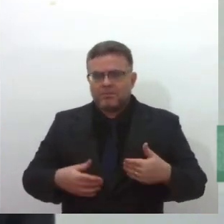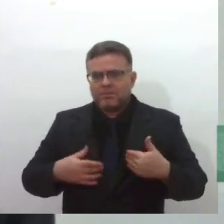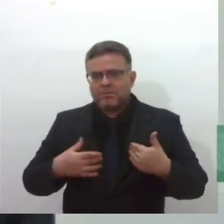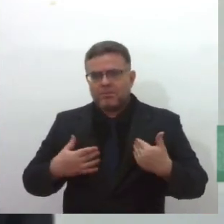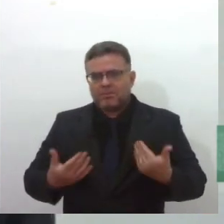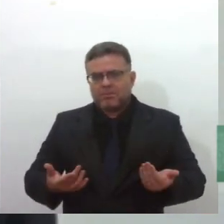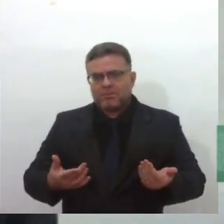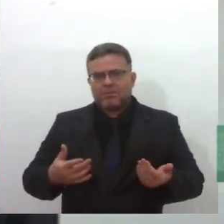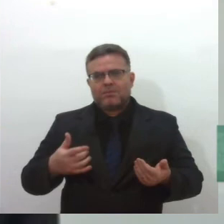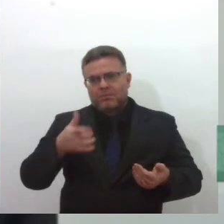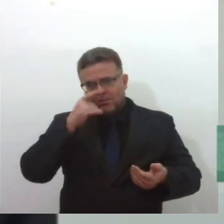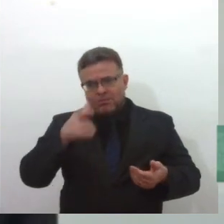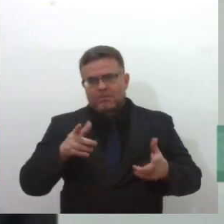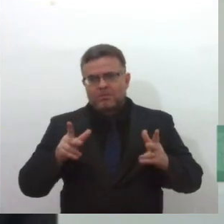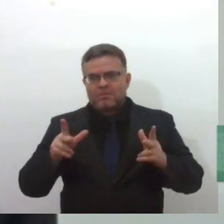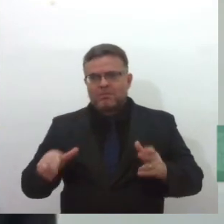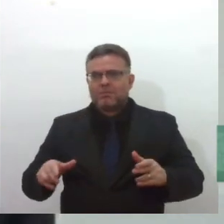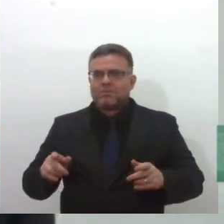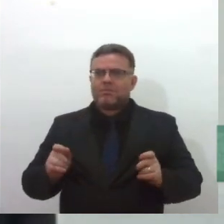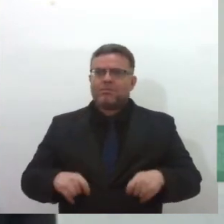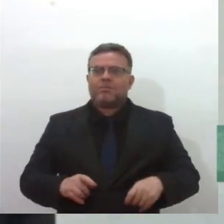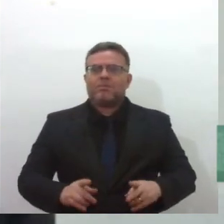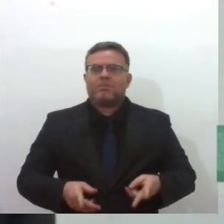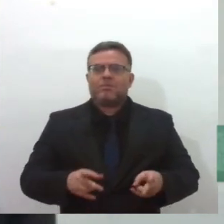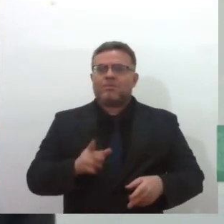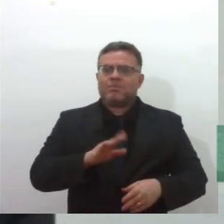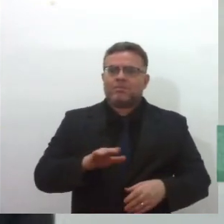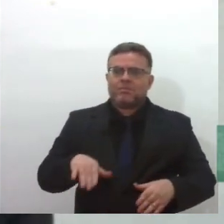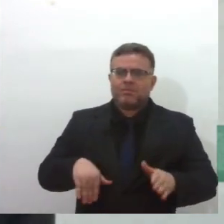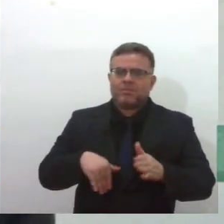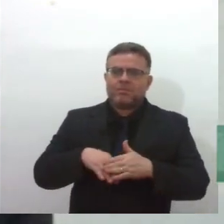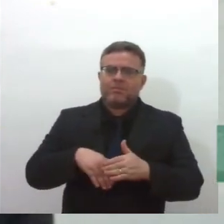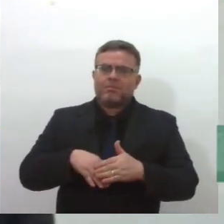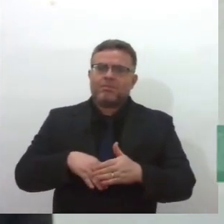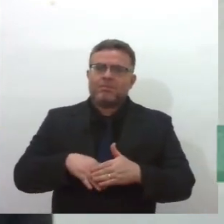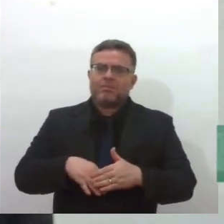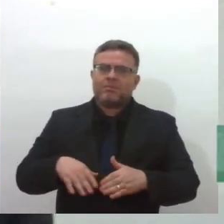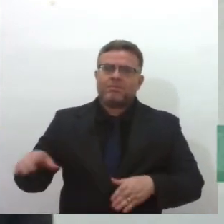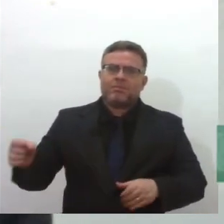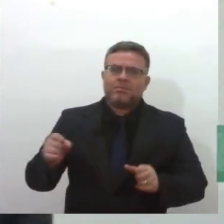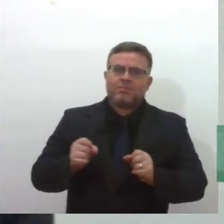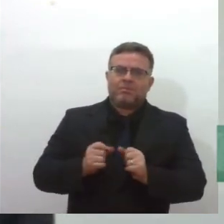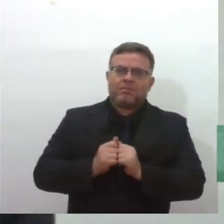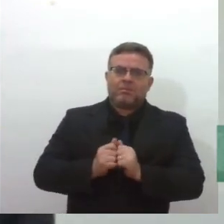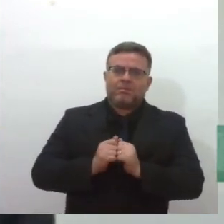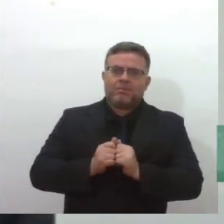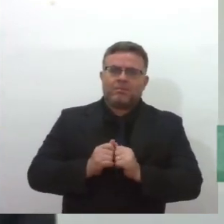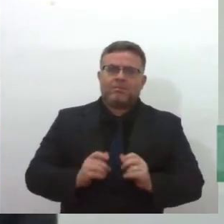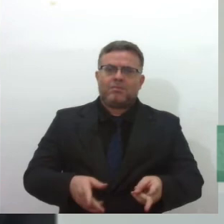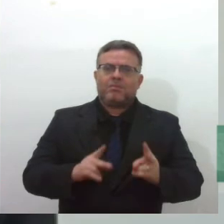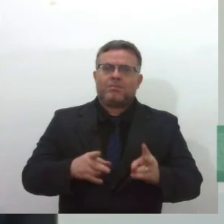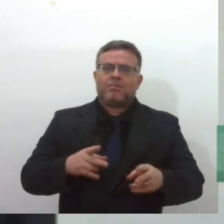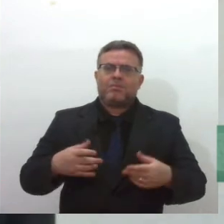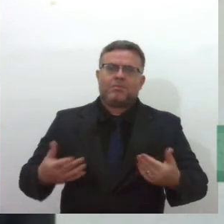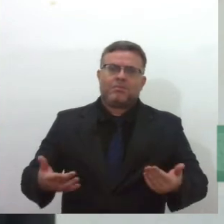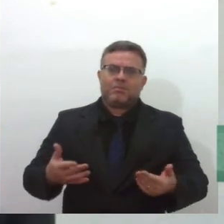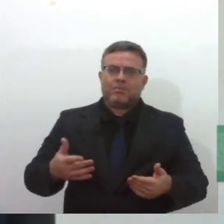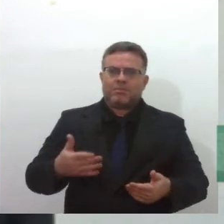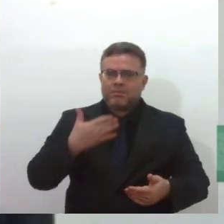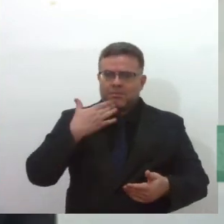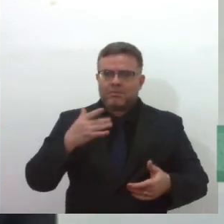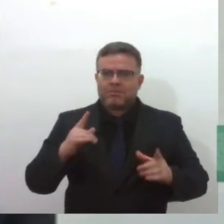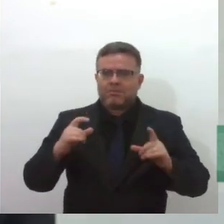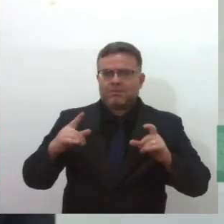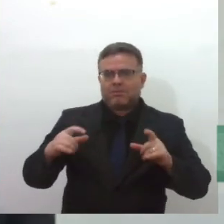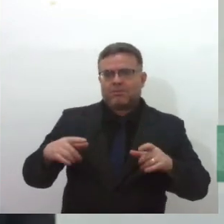mesmos interesses. Então, a criança joga futebol, ele coloca lá outro menino do outro lado jogando futebol. E aí pede para tirar uma foto de